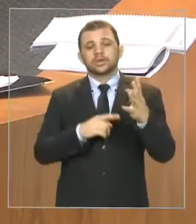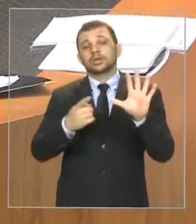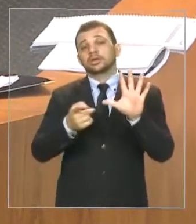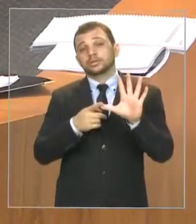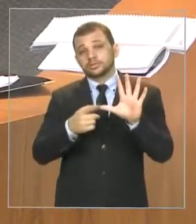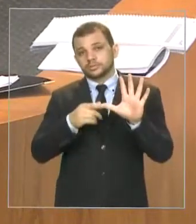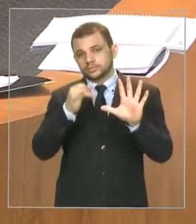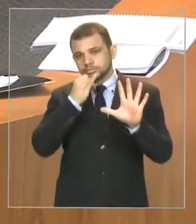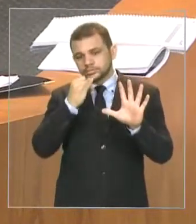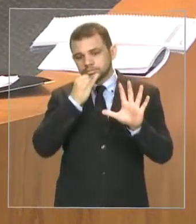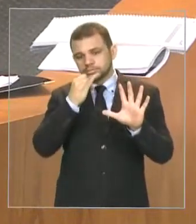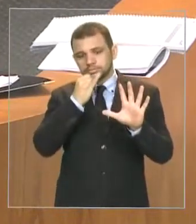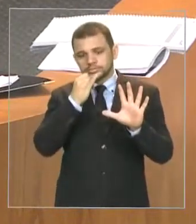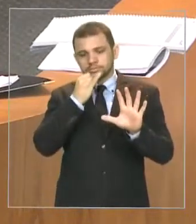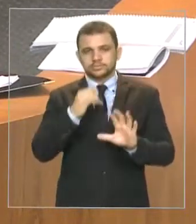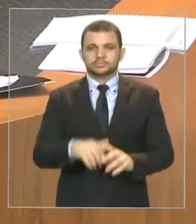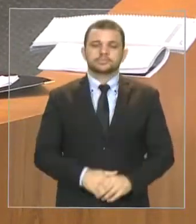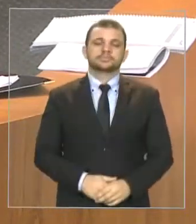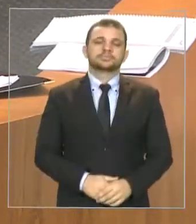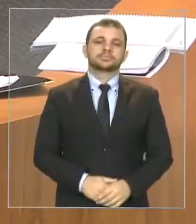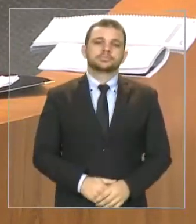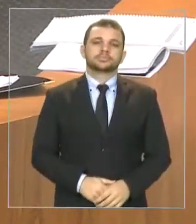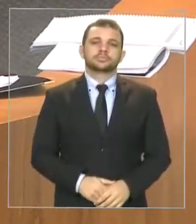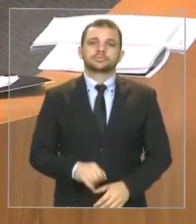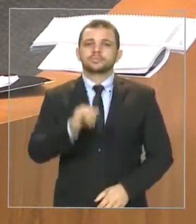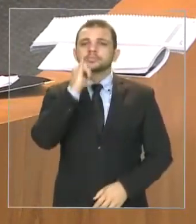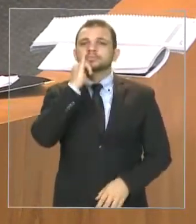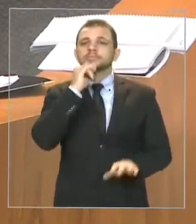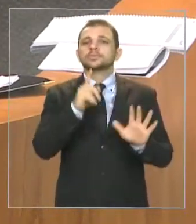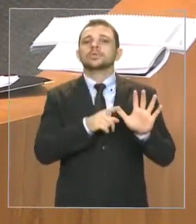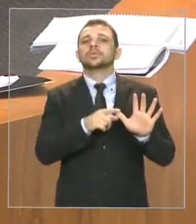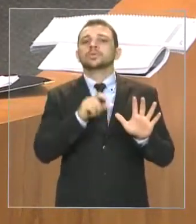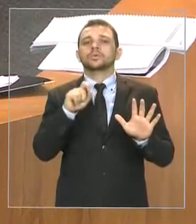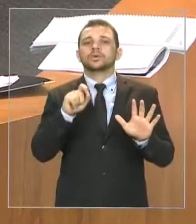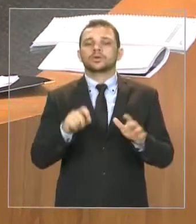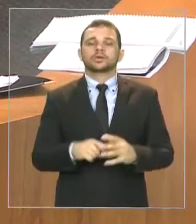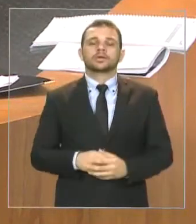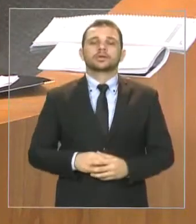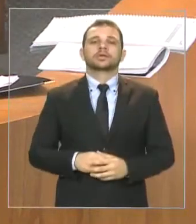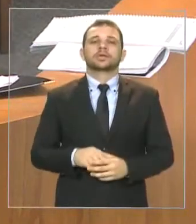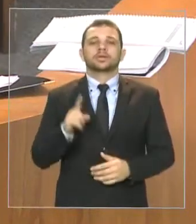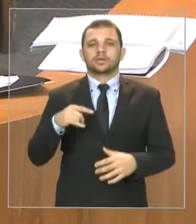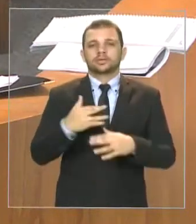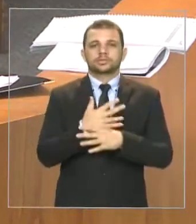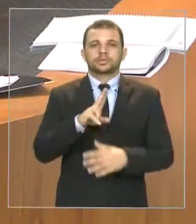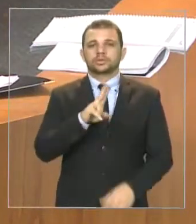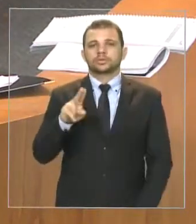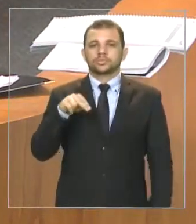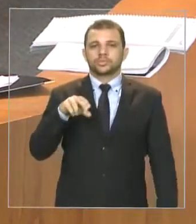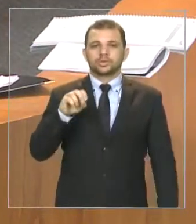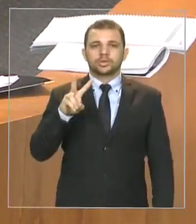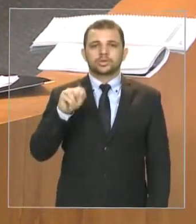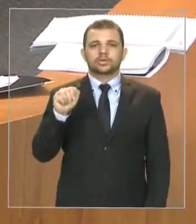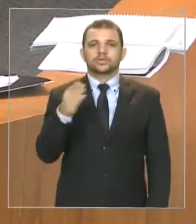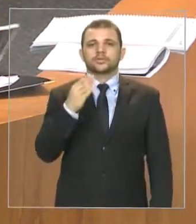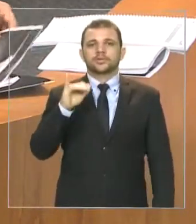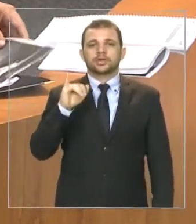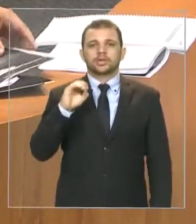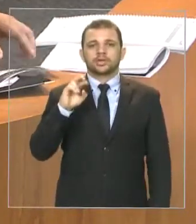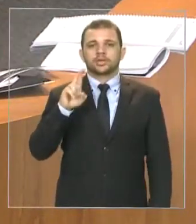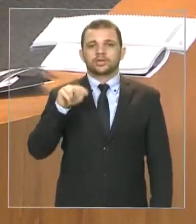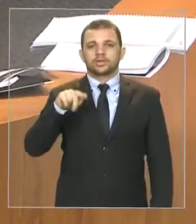exemplo número 5, que é da cidade de Nova York. Fui à cidade de Nova